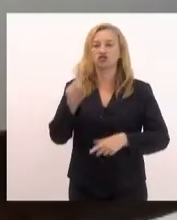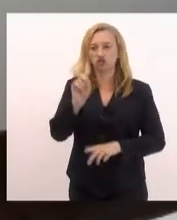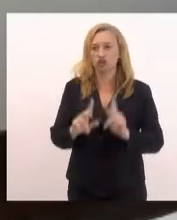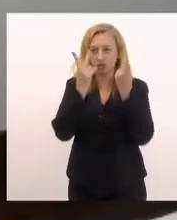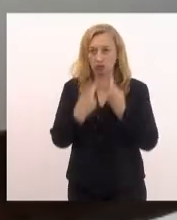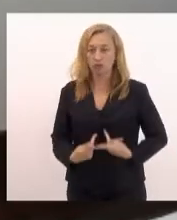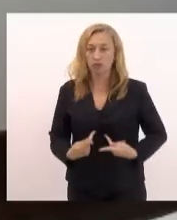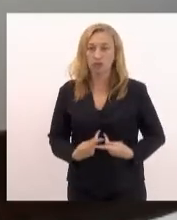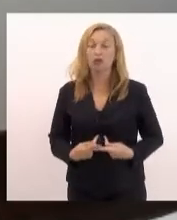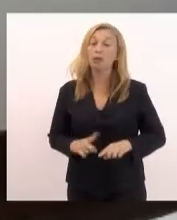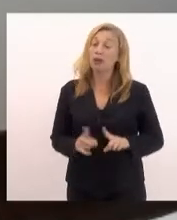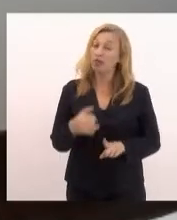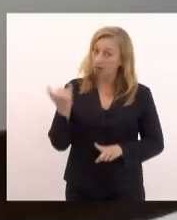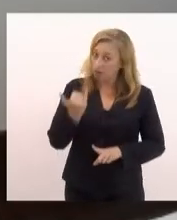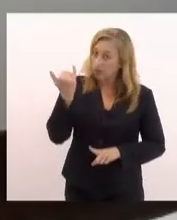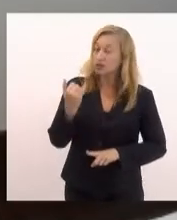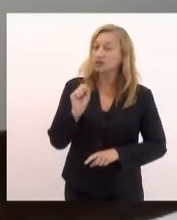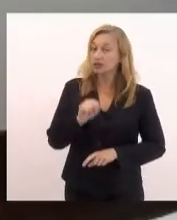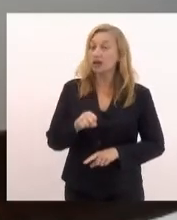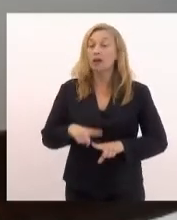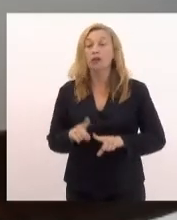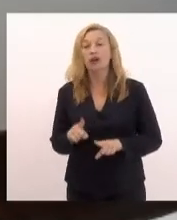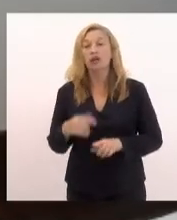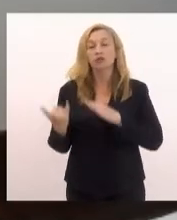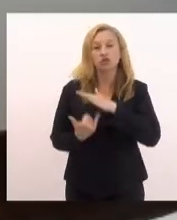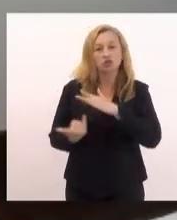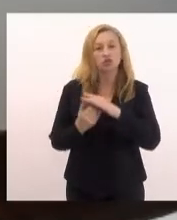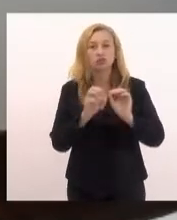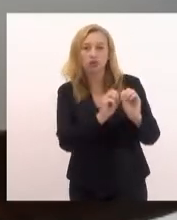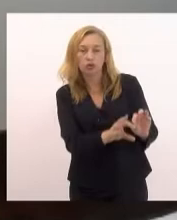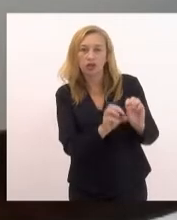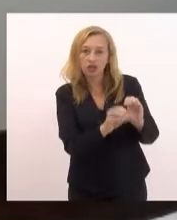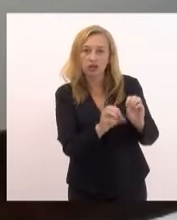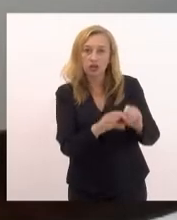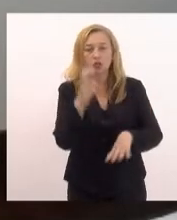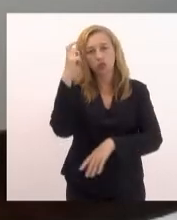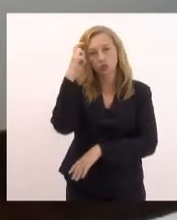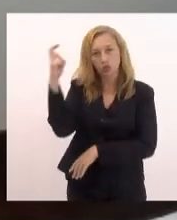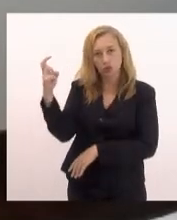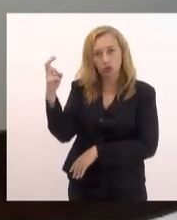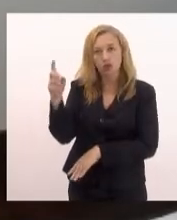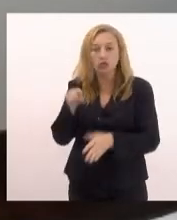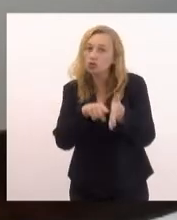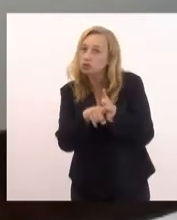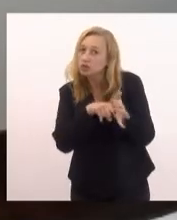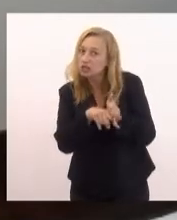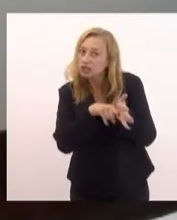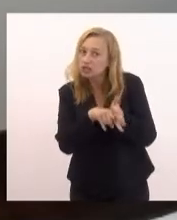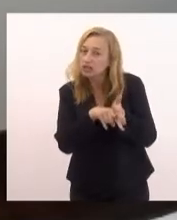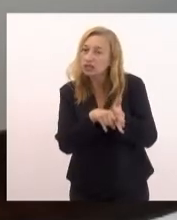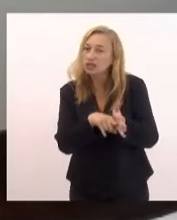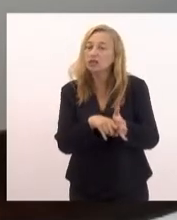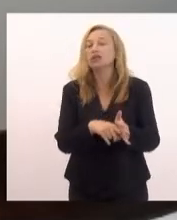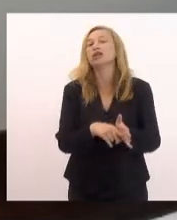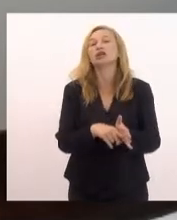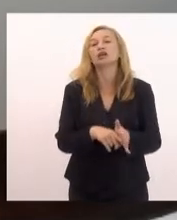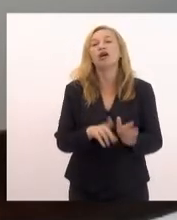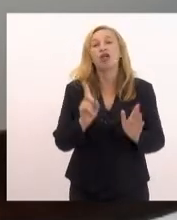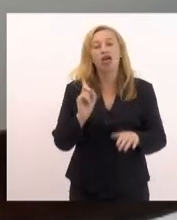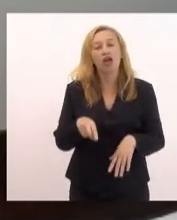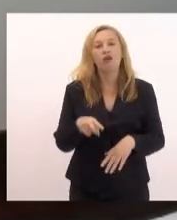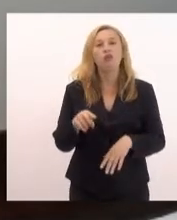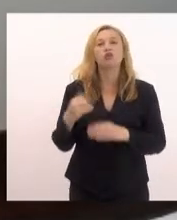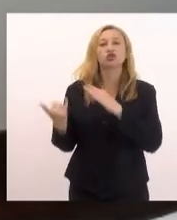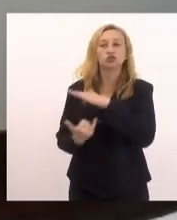seja muitíssimo importante. É uma instituição de educação, de cultura, de pesquisa. Portanto, é uma